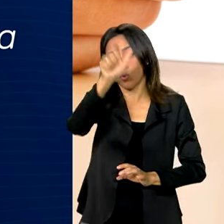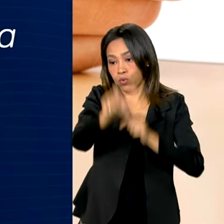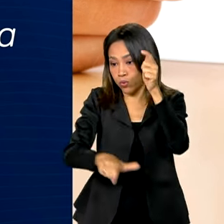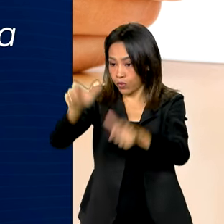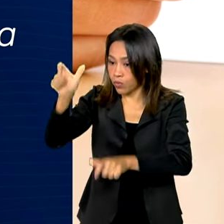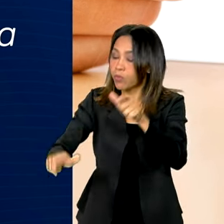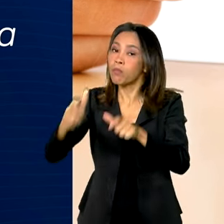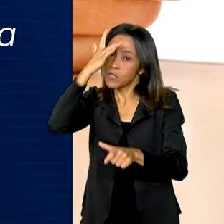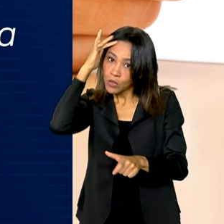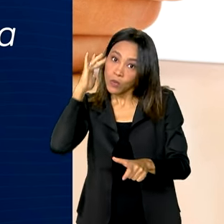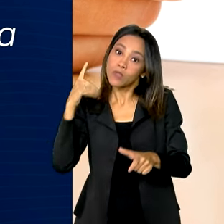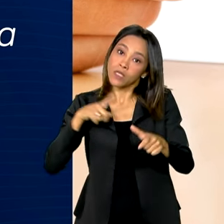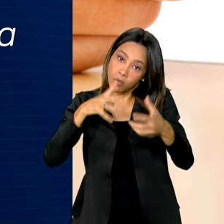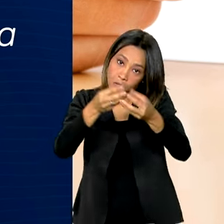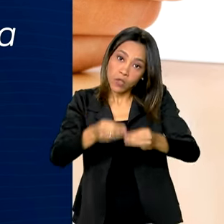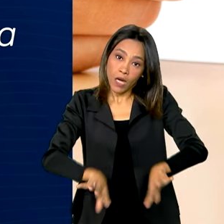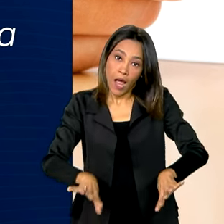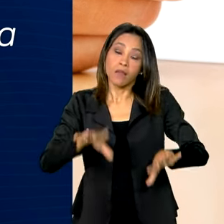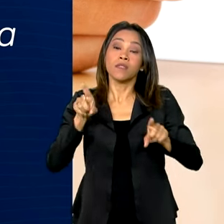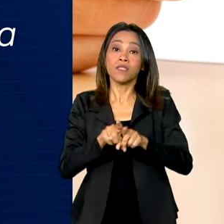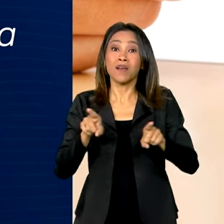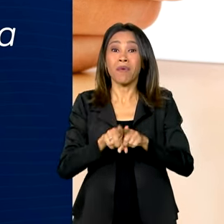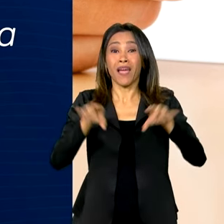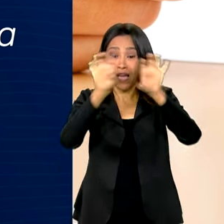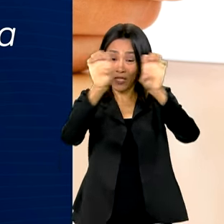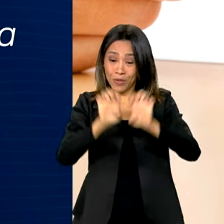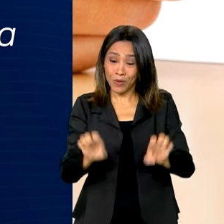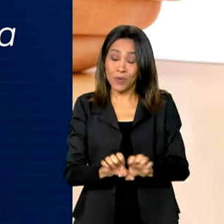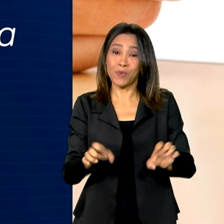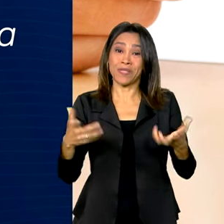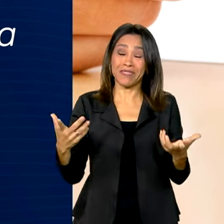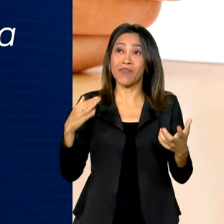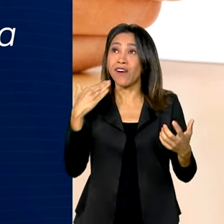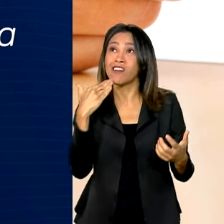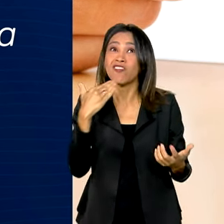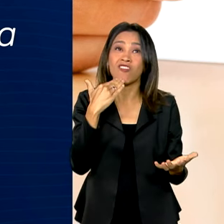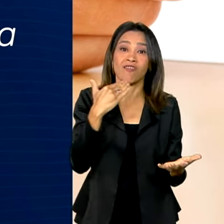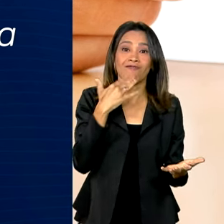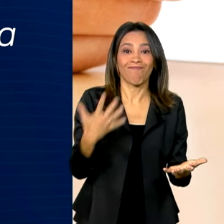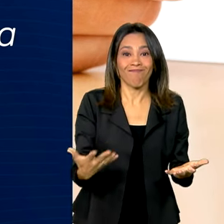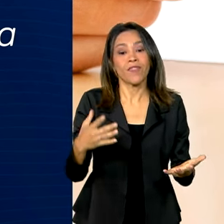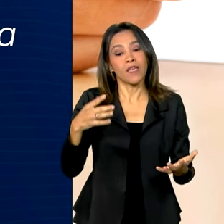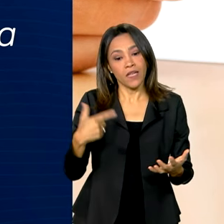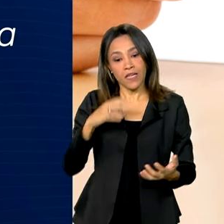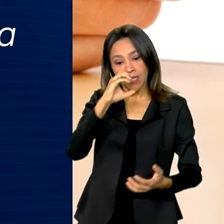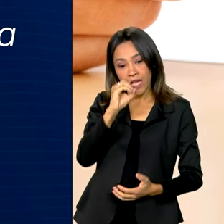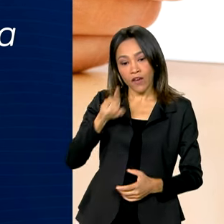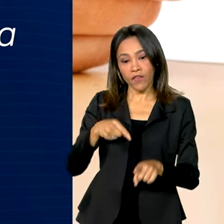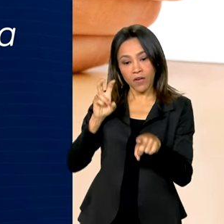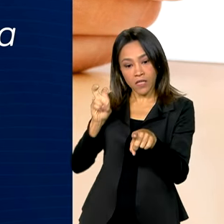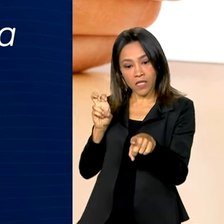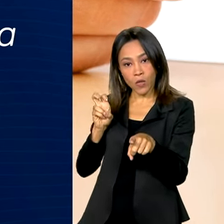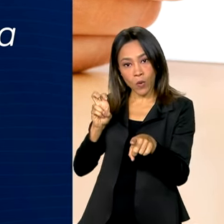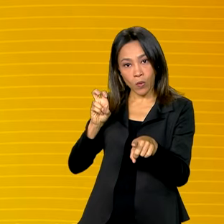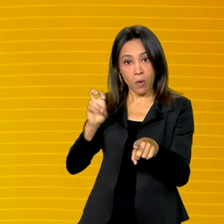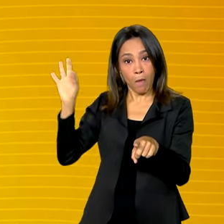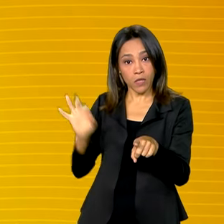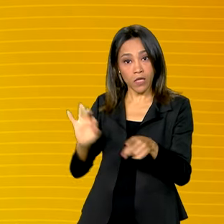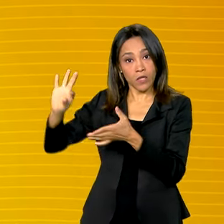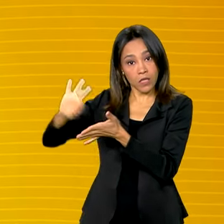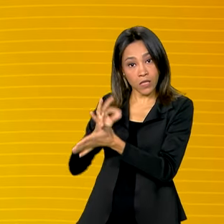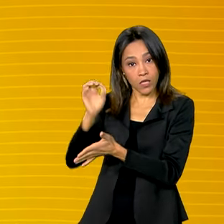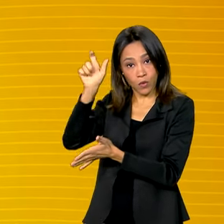afete a infraestrutura e ainda inviabilize a aplicação da prova para pelo menos 0,5% dos inscritos.